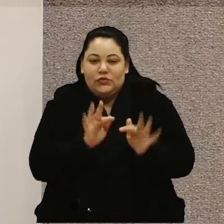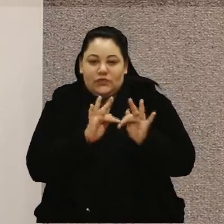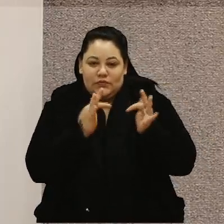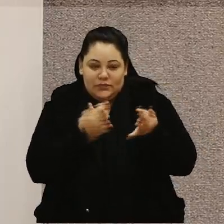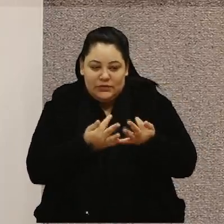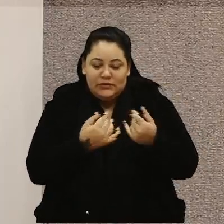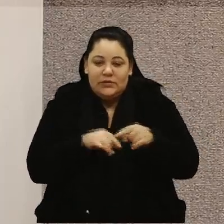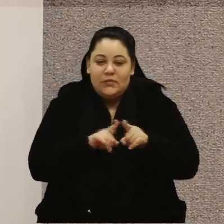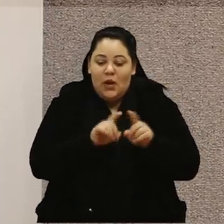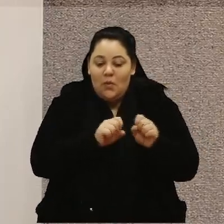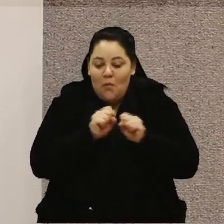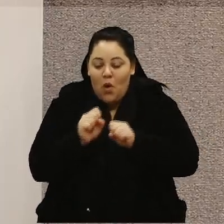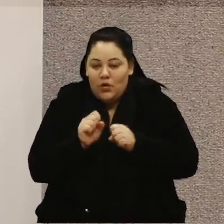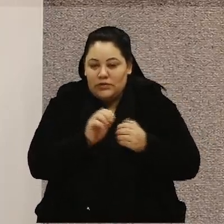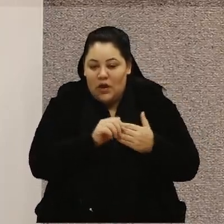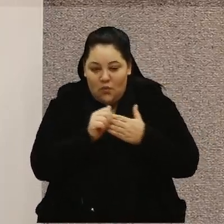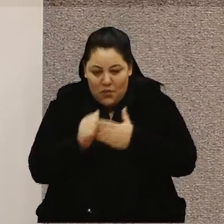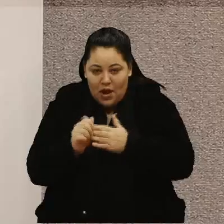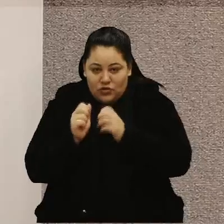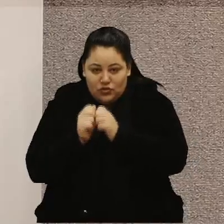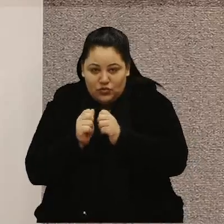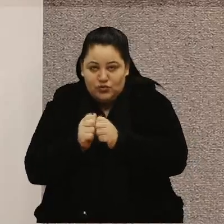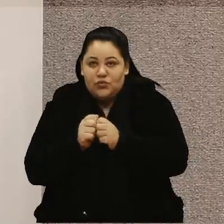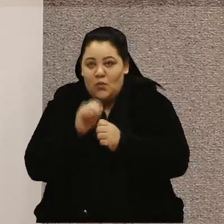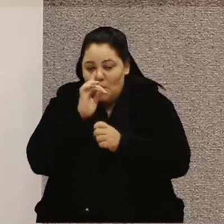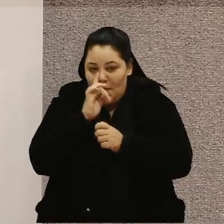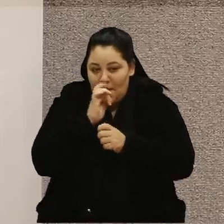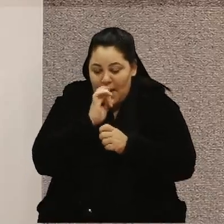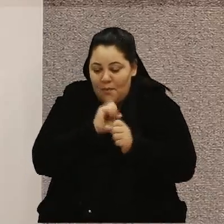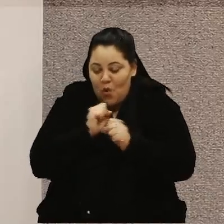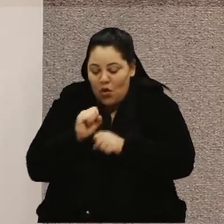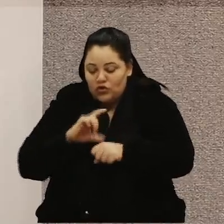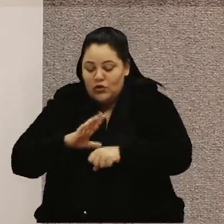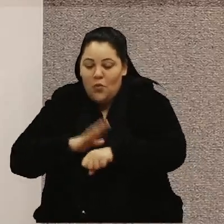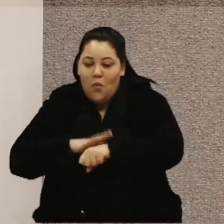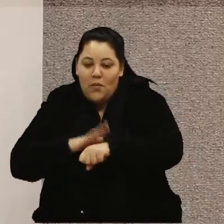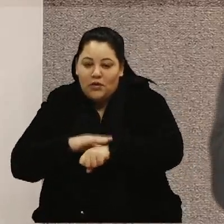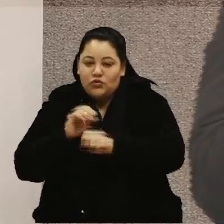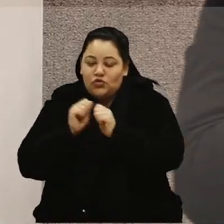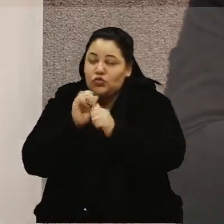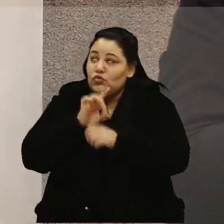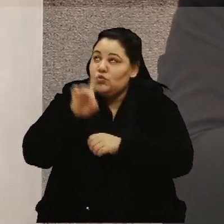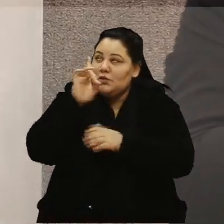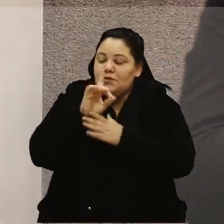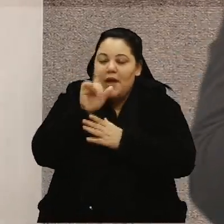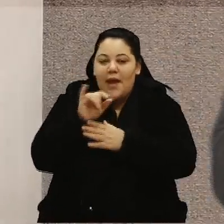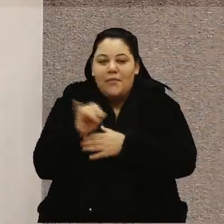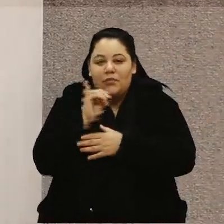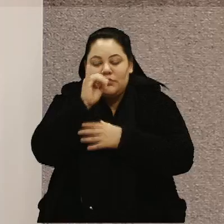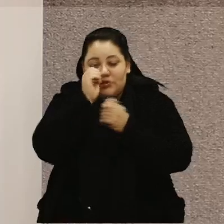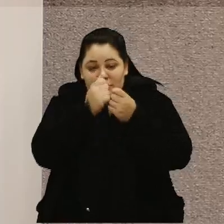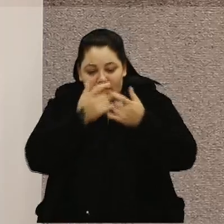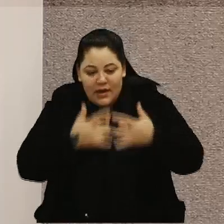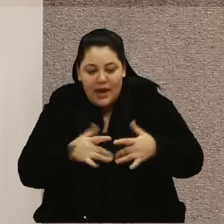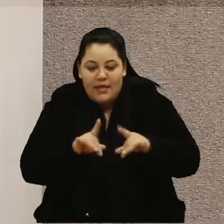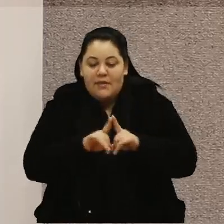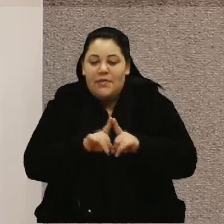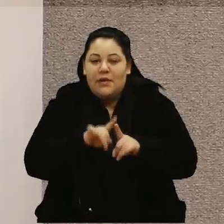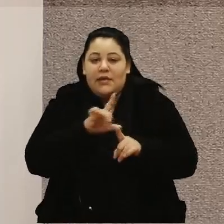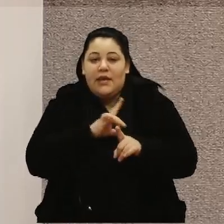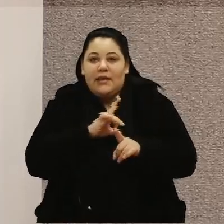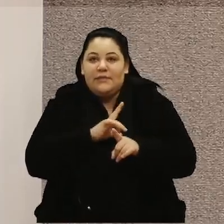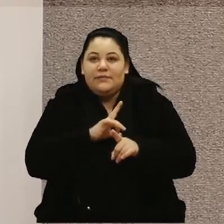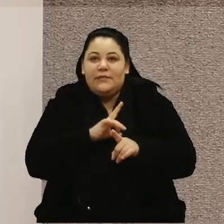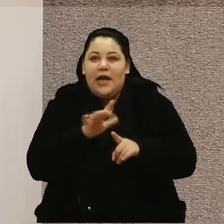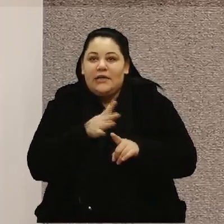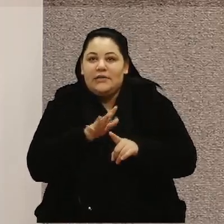ser instruídos, assim como seus pais podem ter um momento no templo religioso. É importante se destacar que muitas vezes se tem a ideia de colocar a